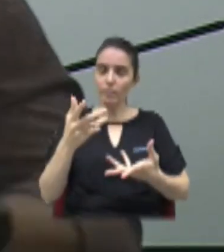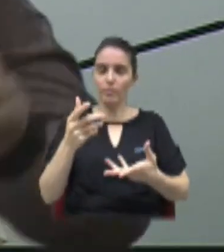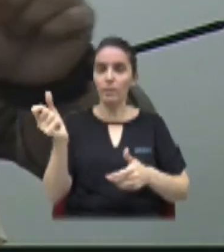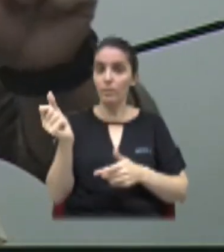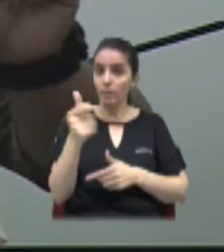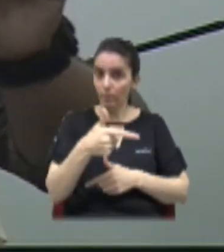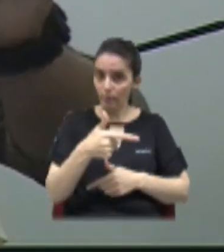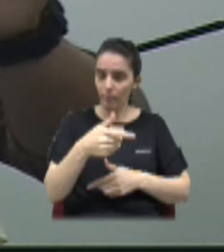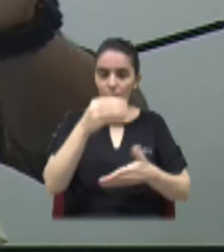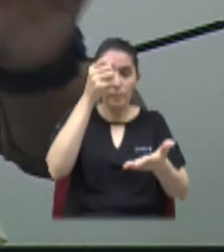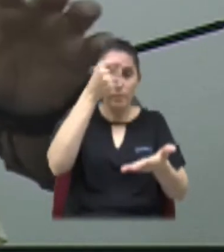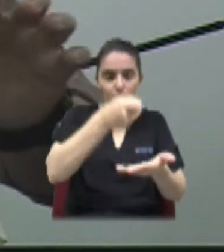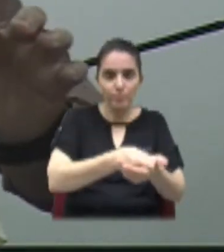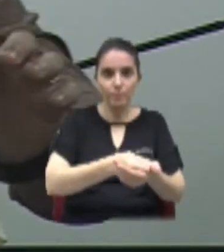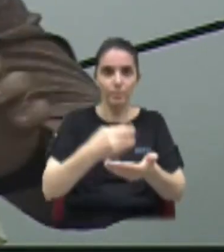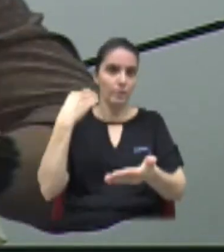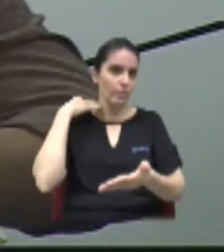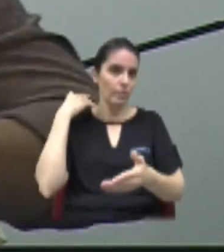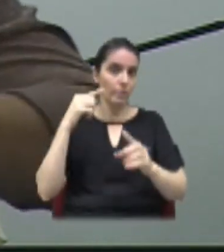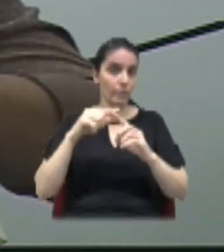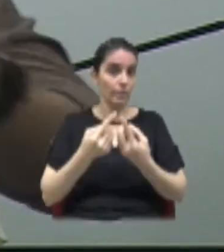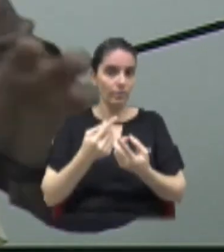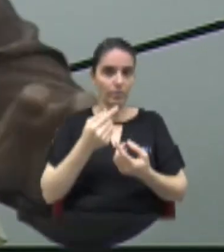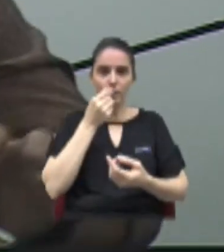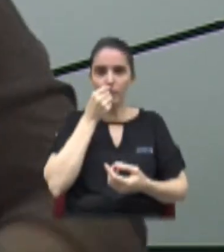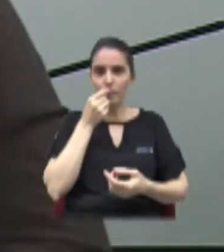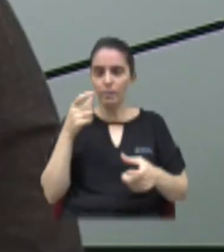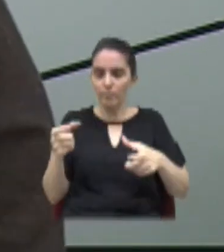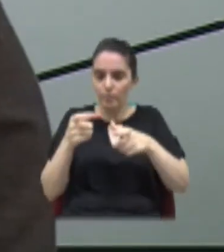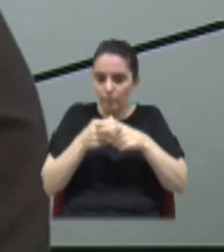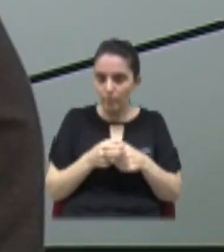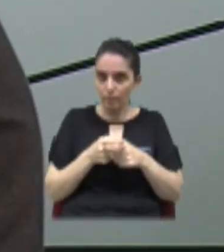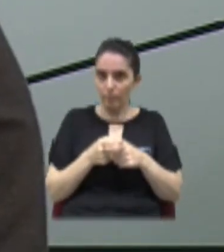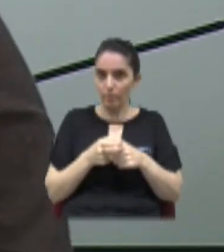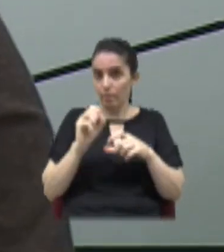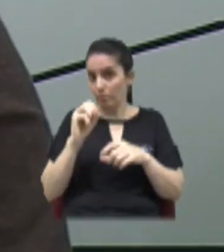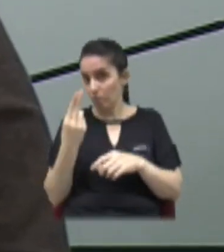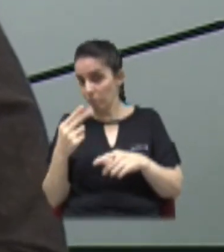resultado. Mas quando eu mencionei referente